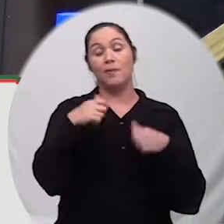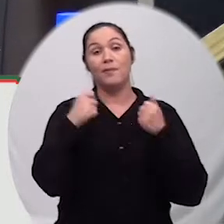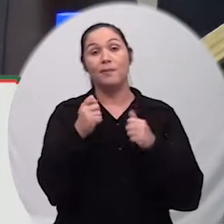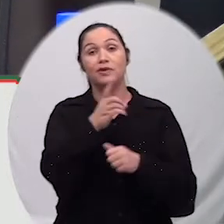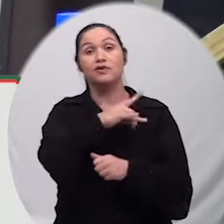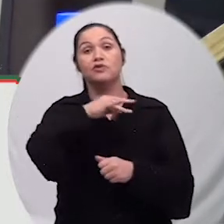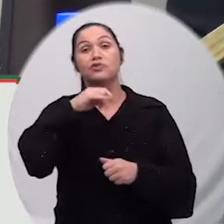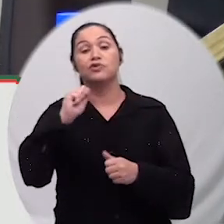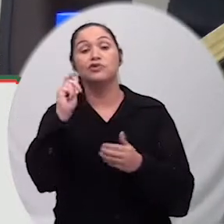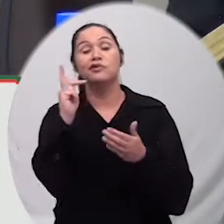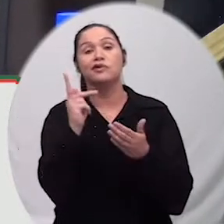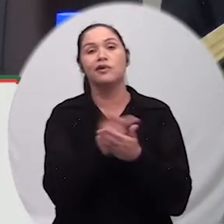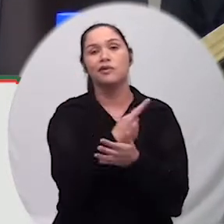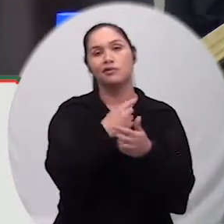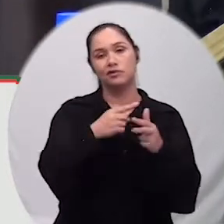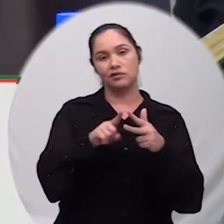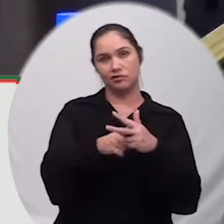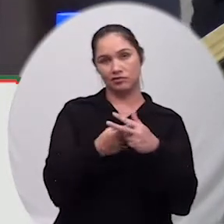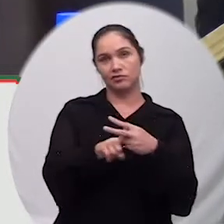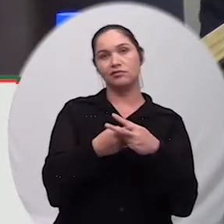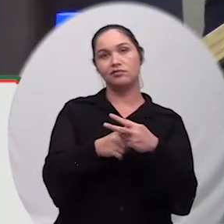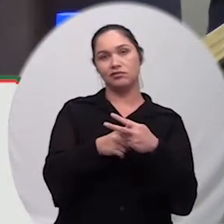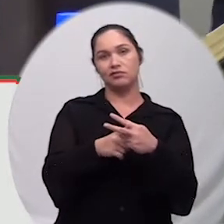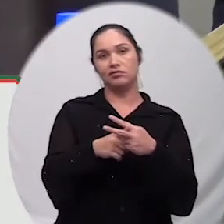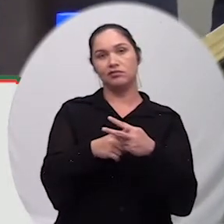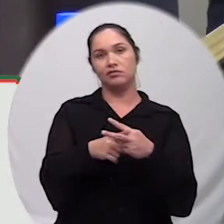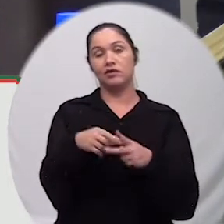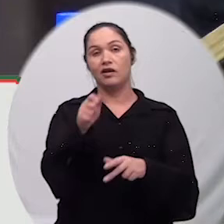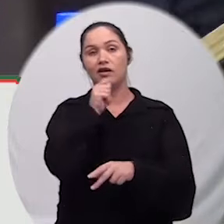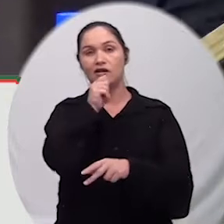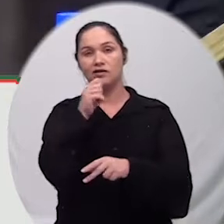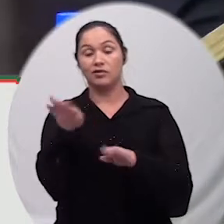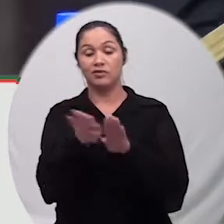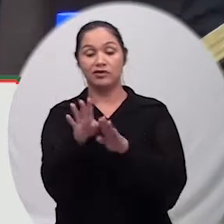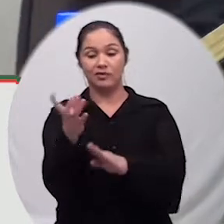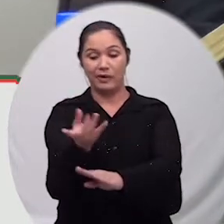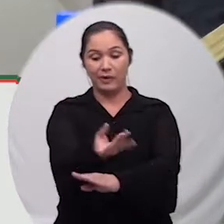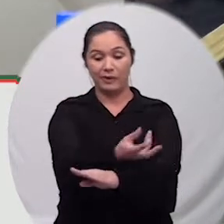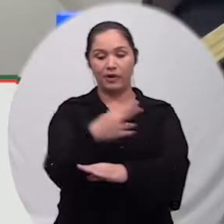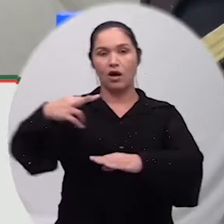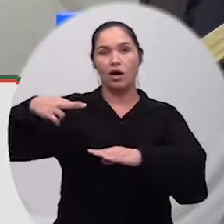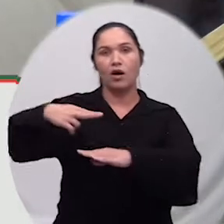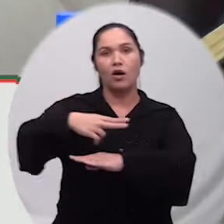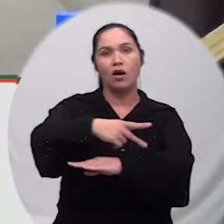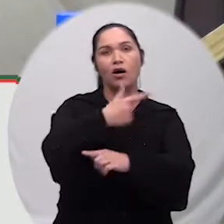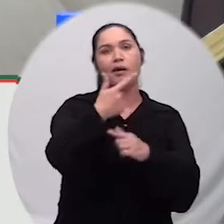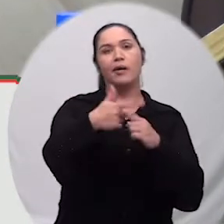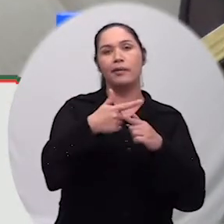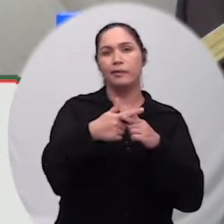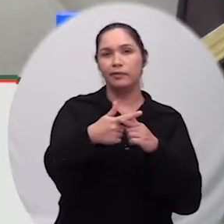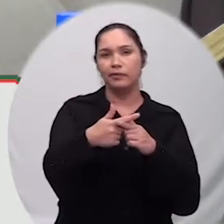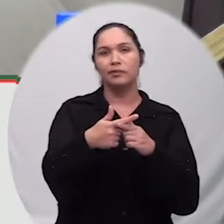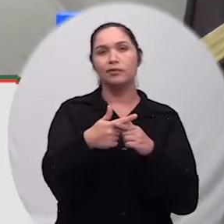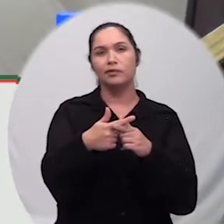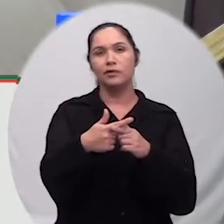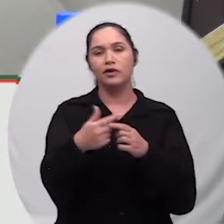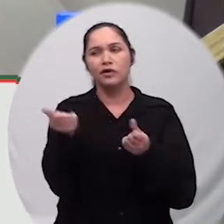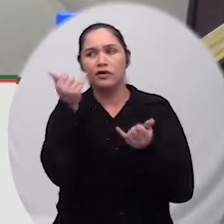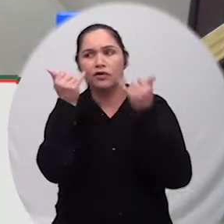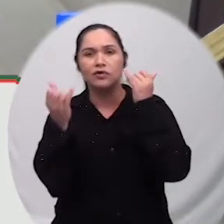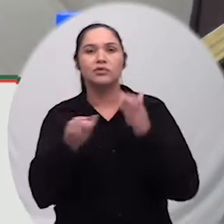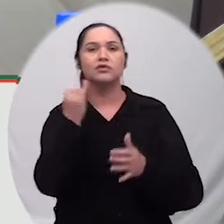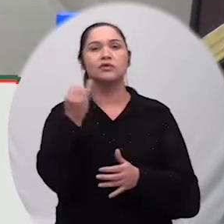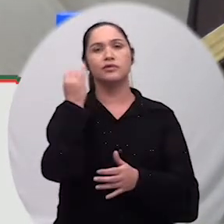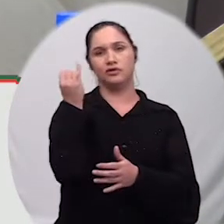que será realizada a manutenção do local, como a roçada do mato. Tais informações são necessárias pelos